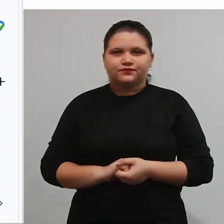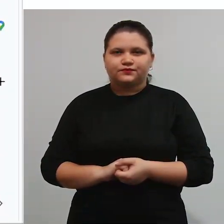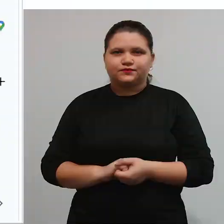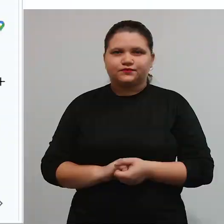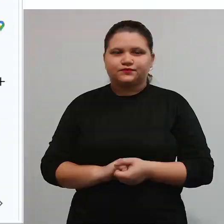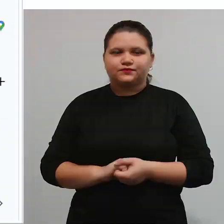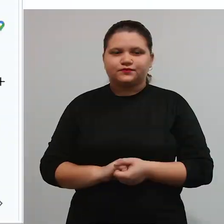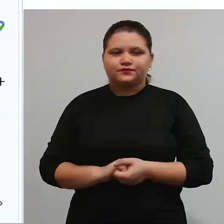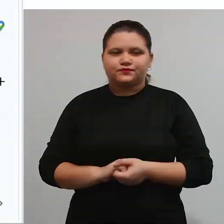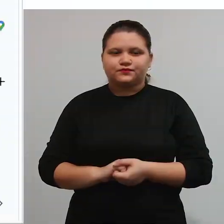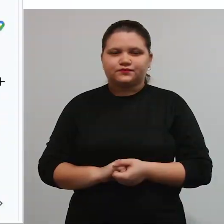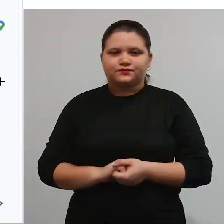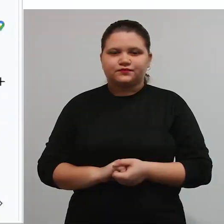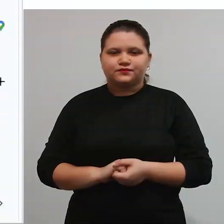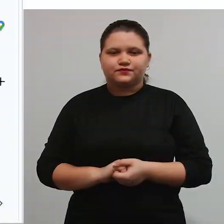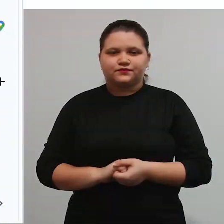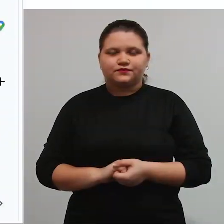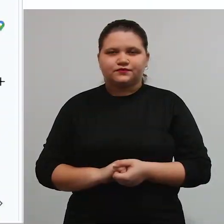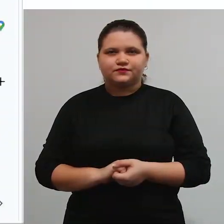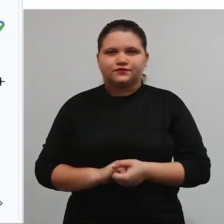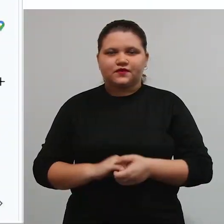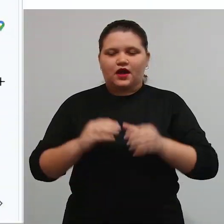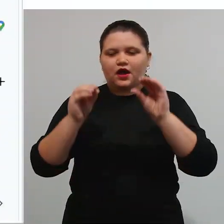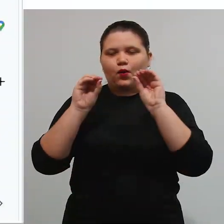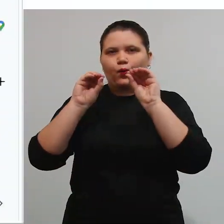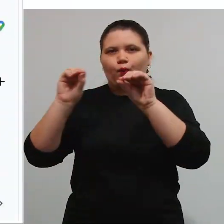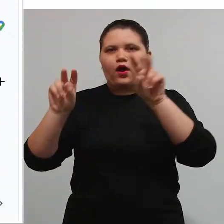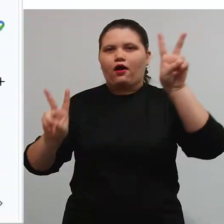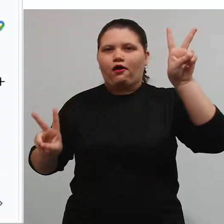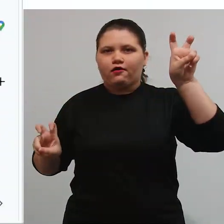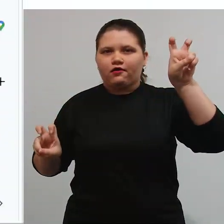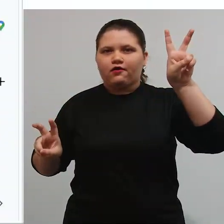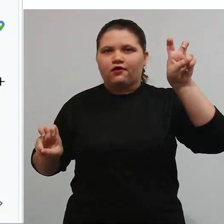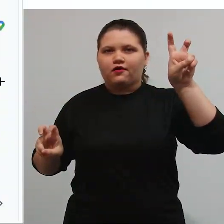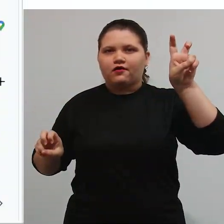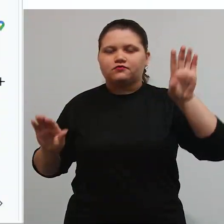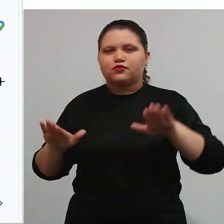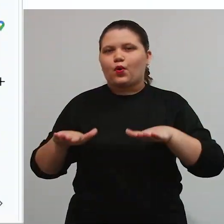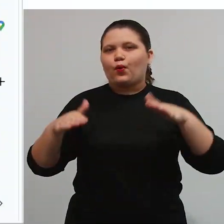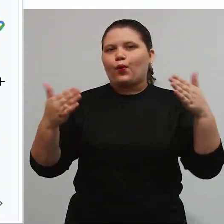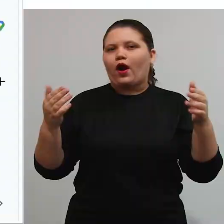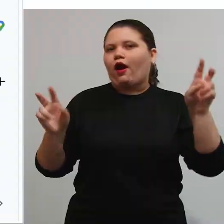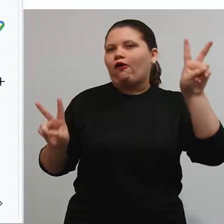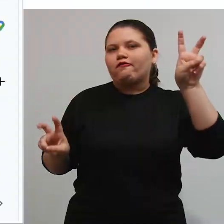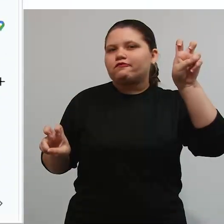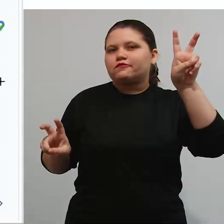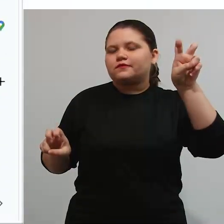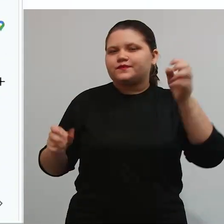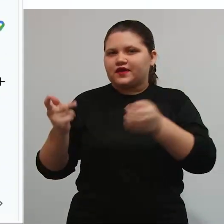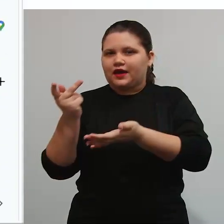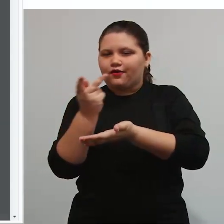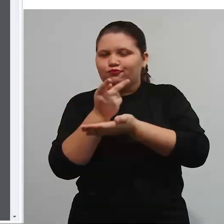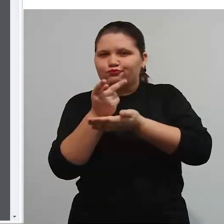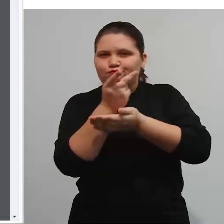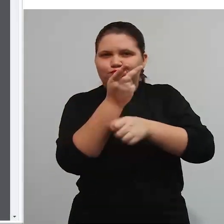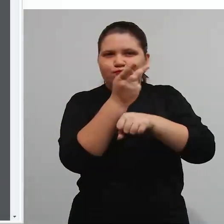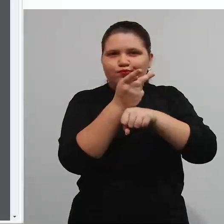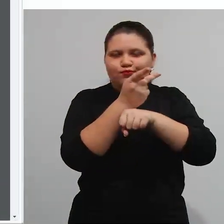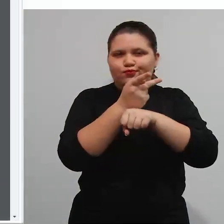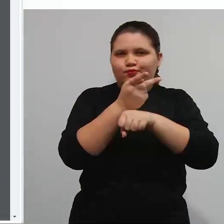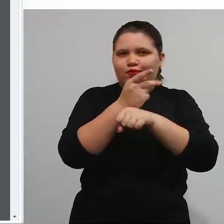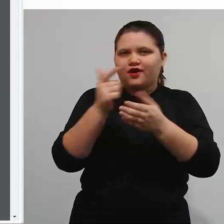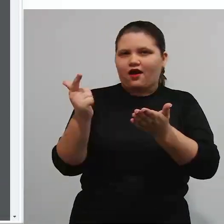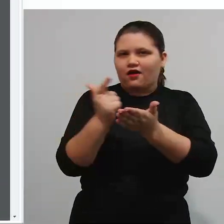e aí eu vou trazer aqui a minha citação. Qual que é a minha citação? Minha citação está lá no meu livro, vou lá buscar. Aqui eu estou usando o